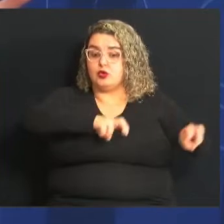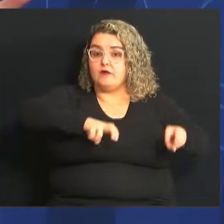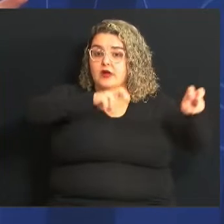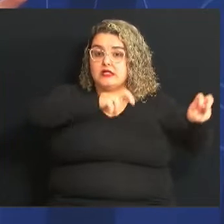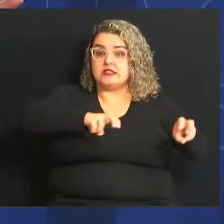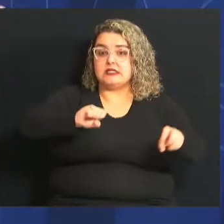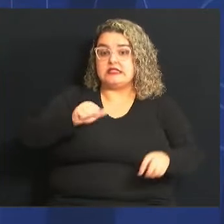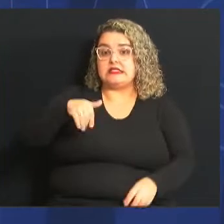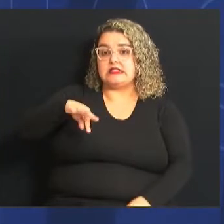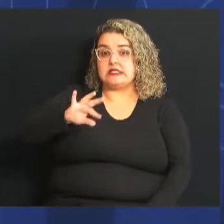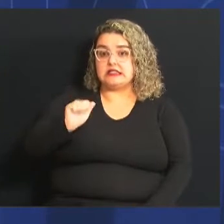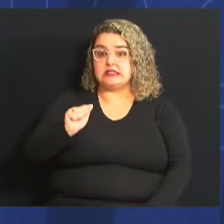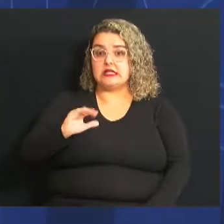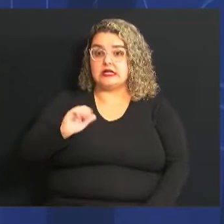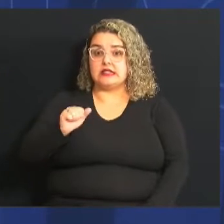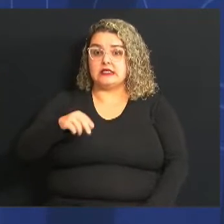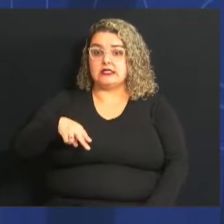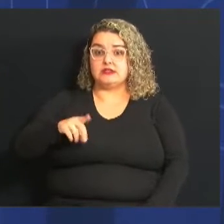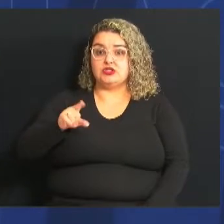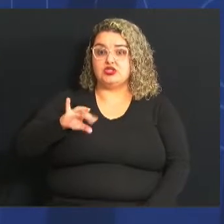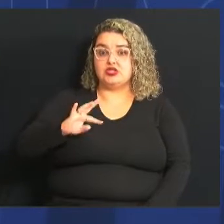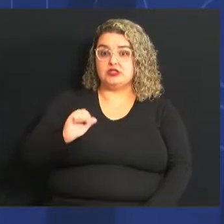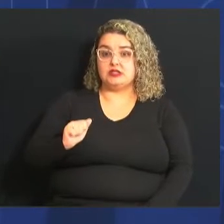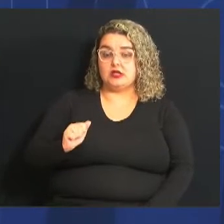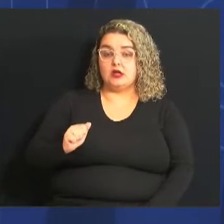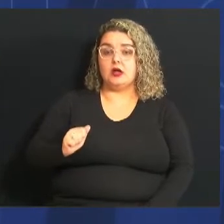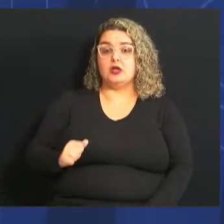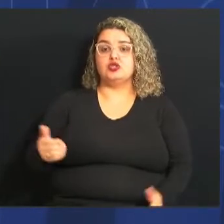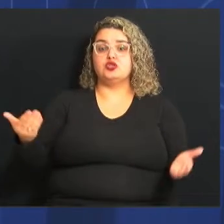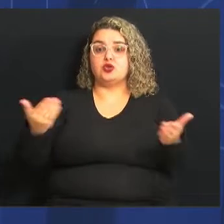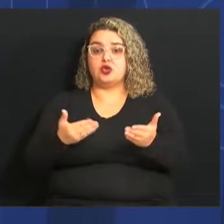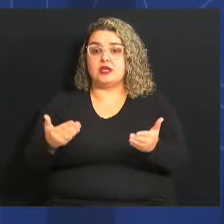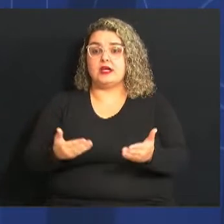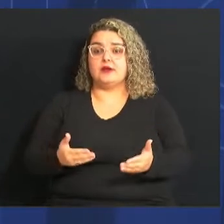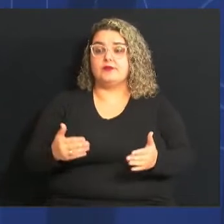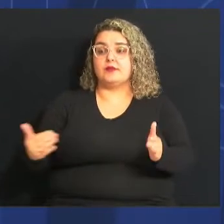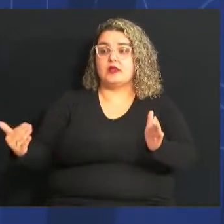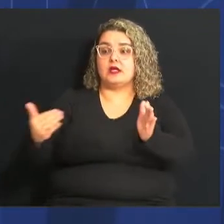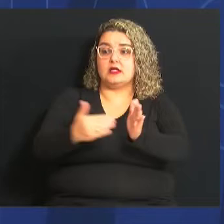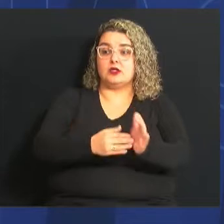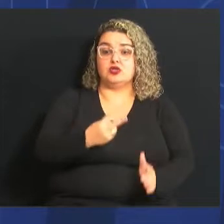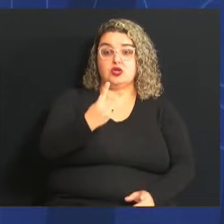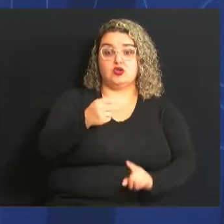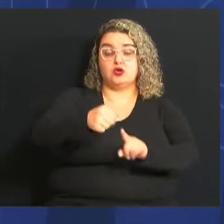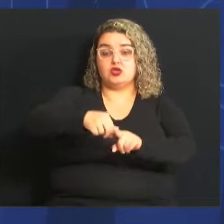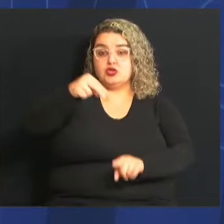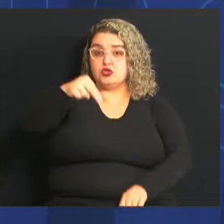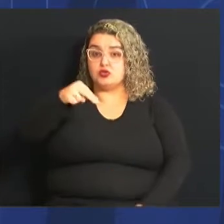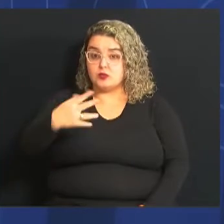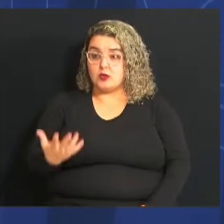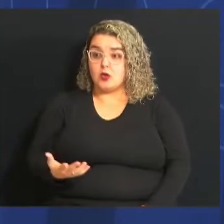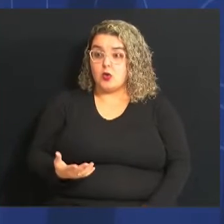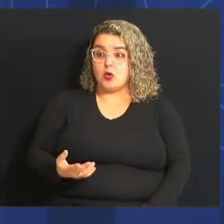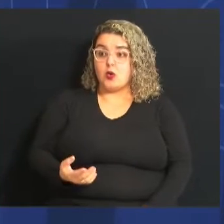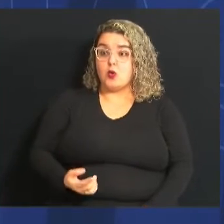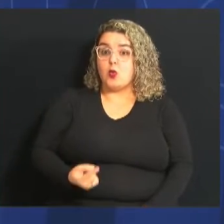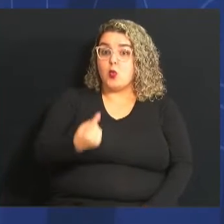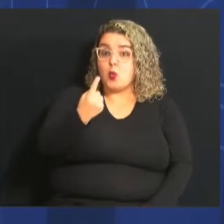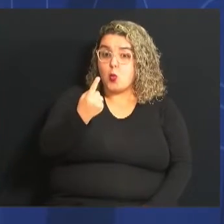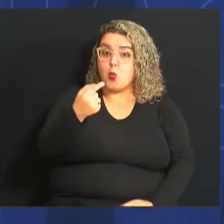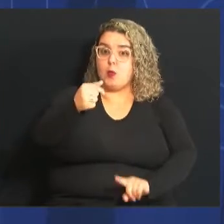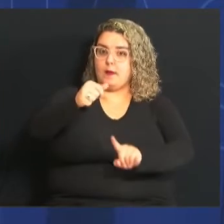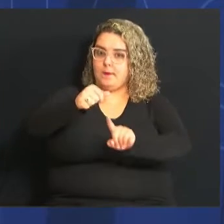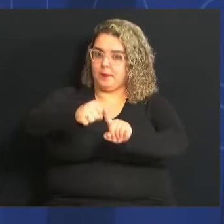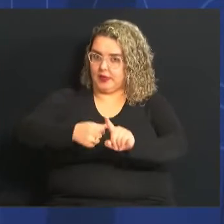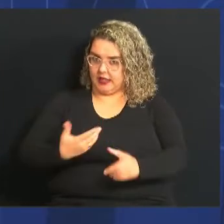E vai ficar interditado de hoje até o dia 2 de dezembro. Então, praticamente durante um mês,